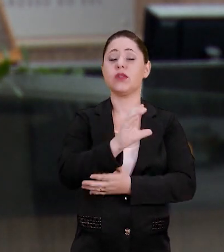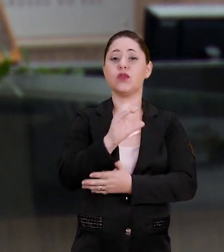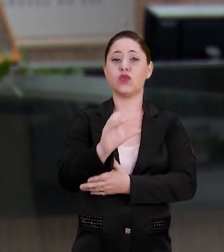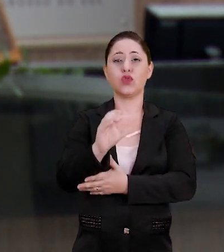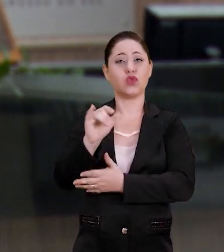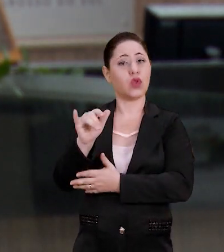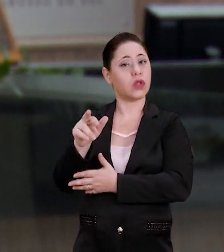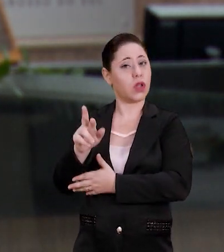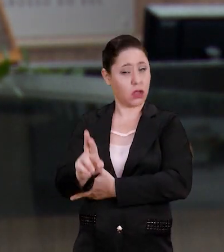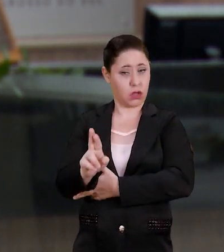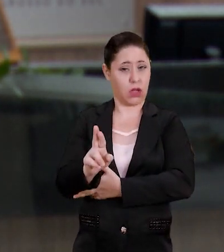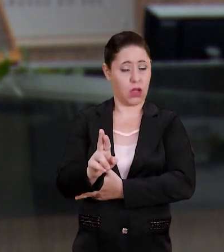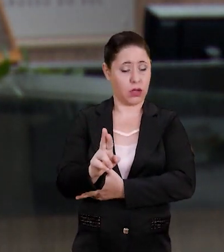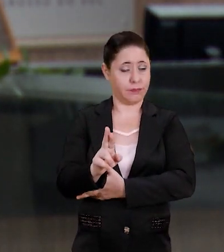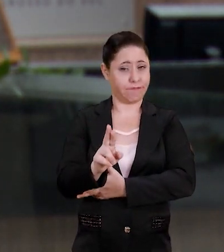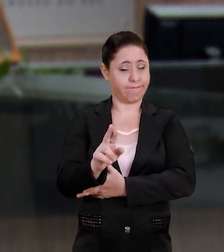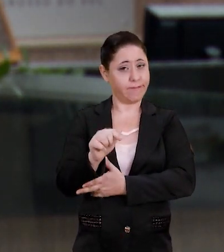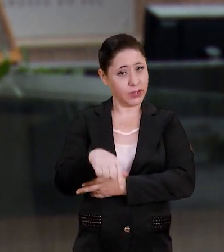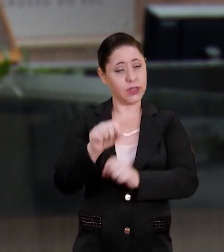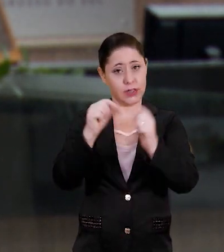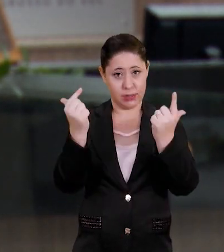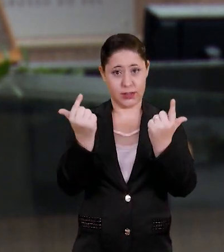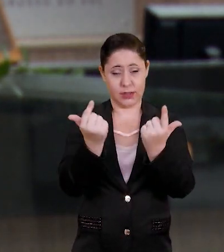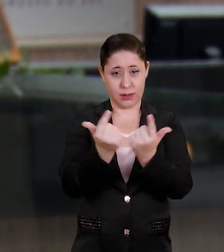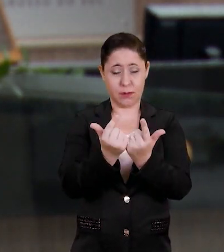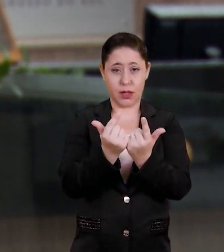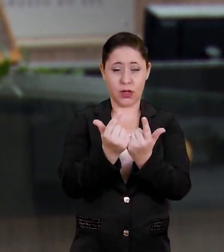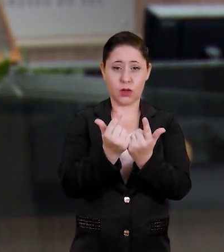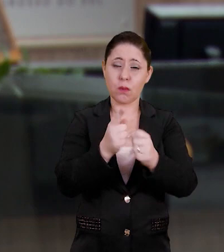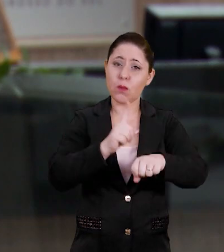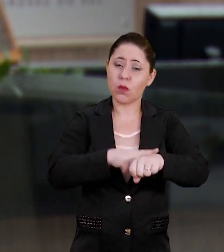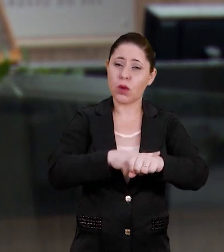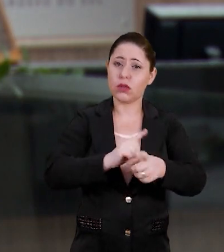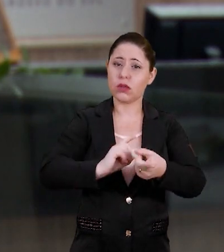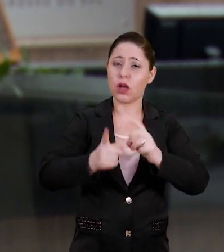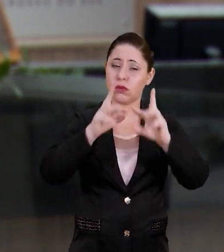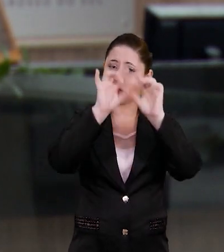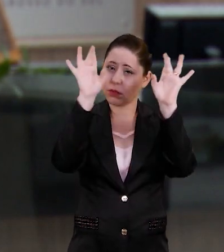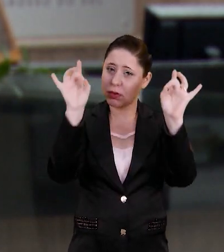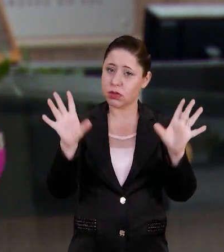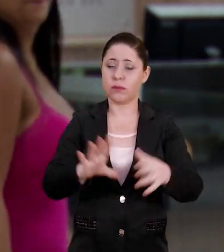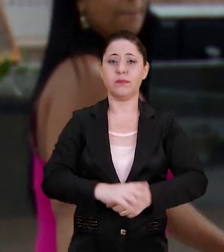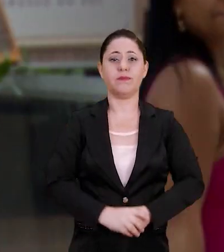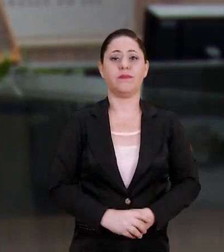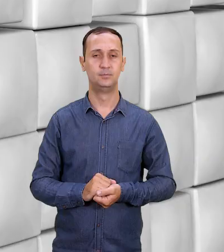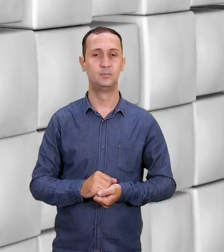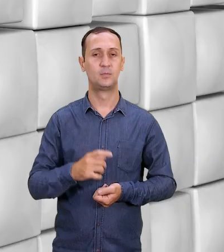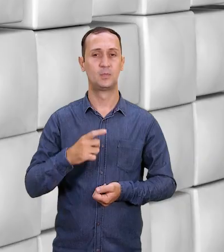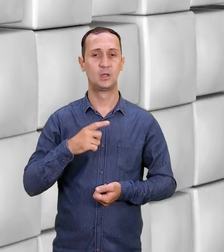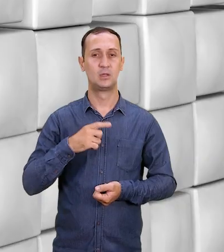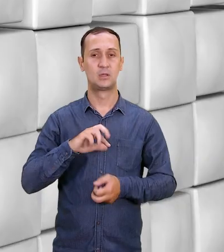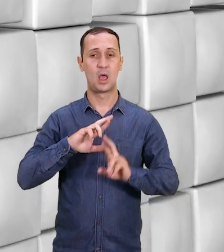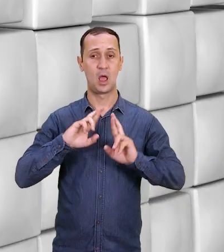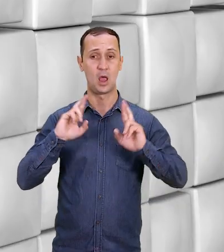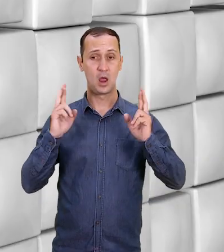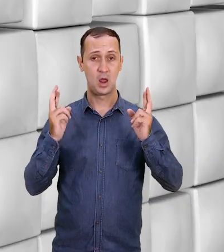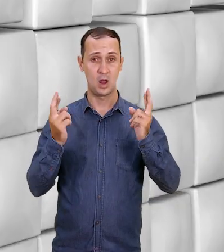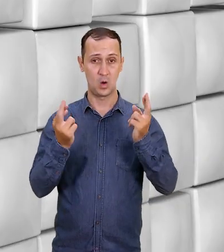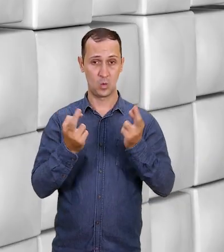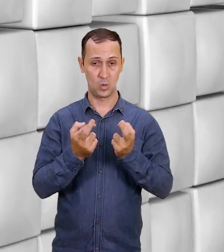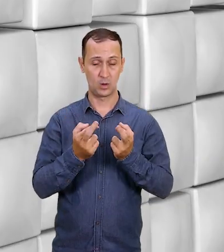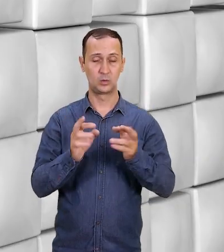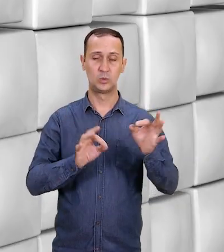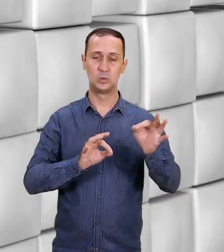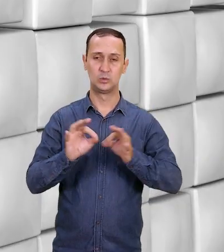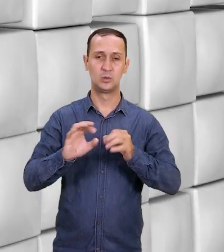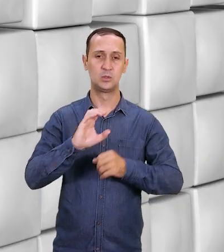pela Comissão de Constituição, Justiça e Redação durante a reunião extraordinária. Já em sua reunião